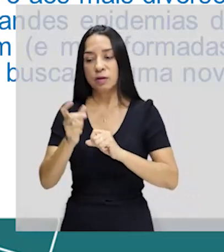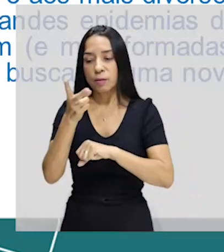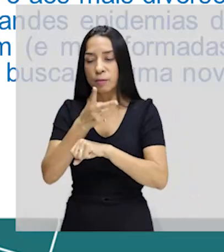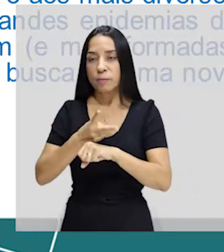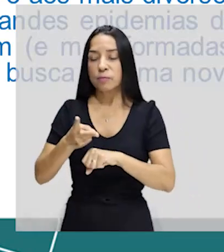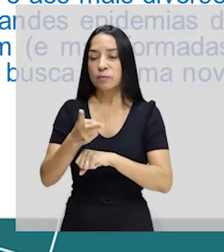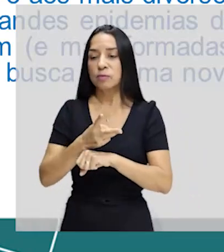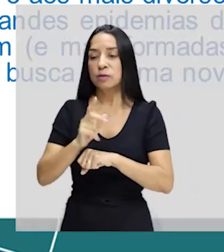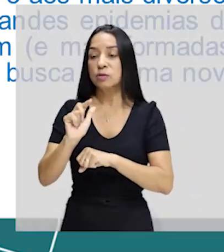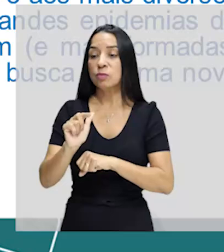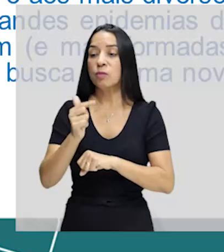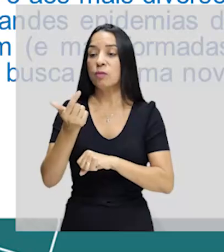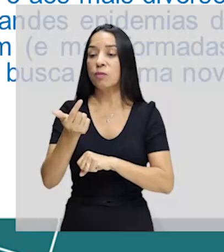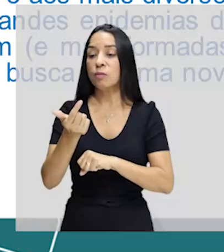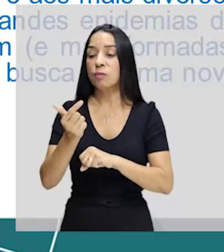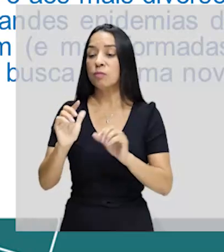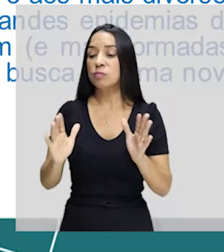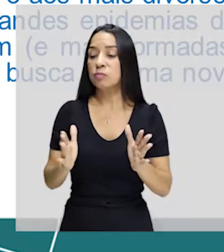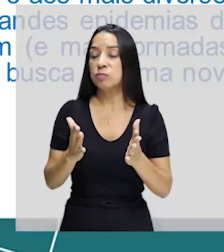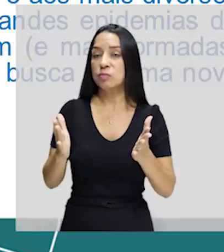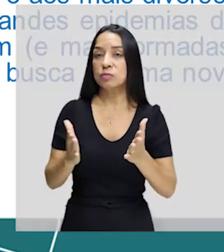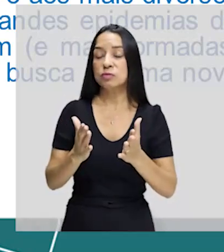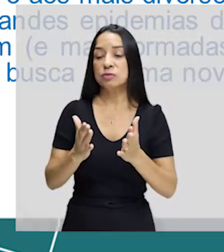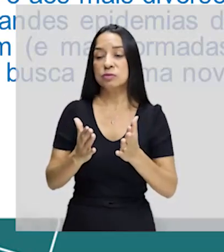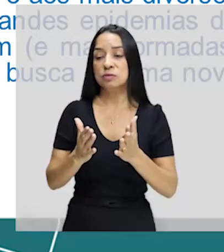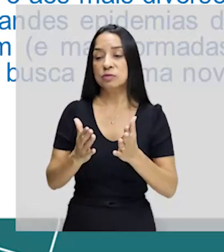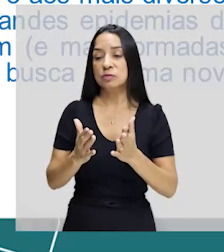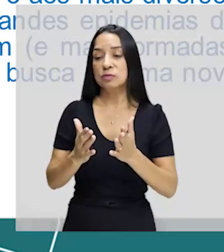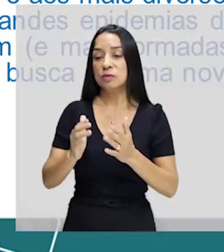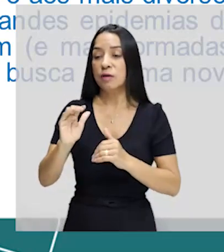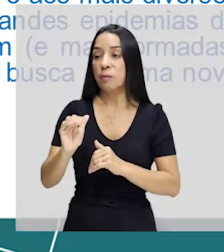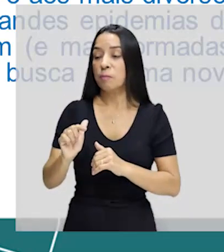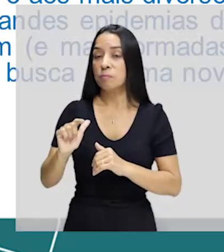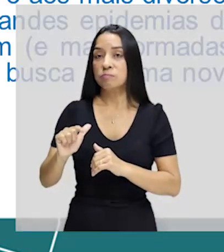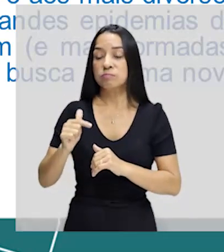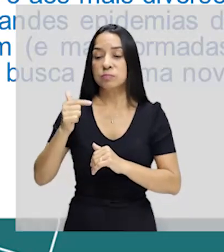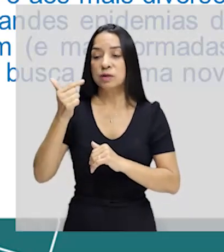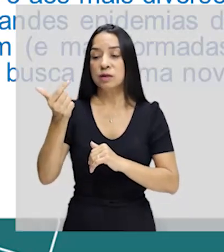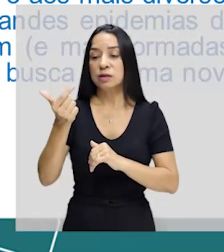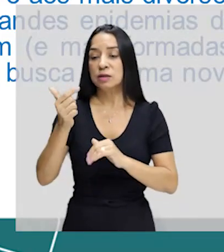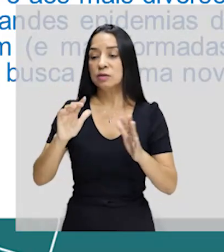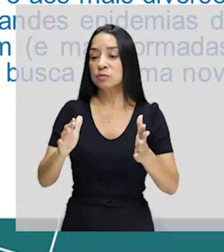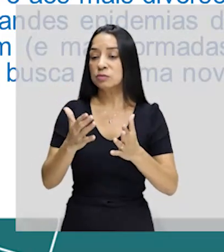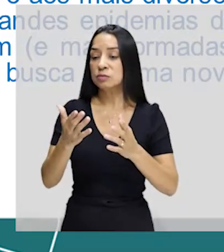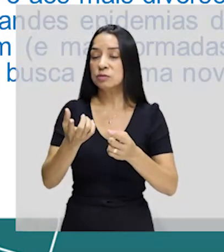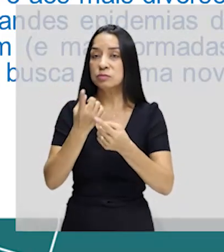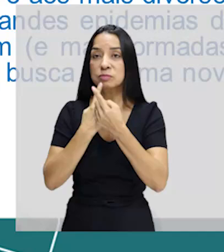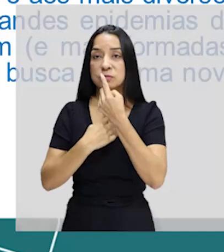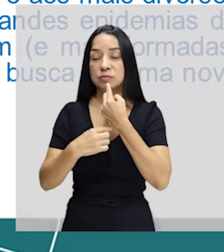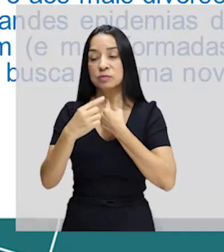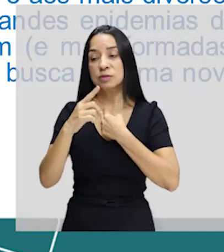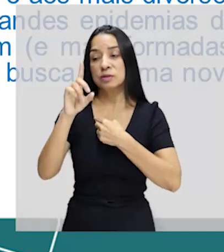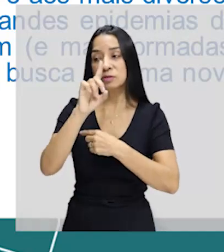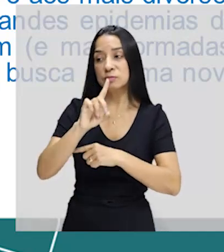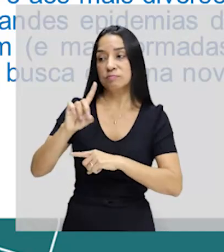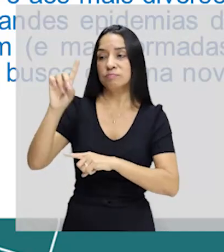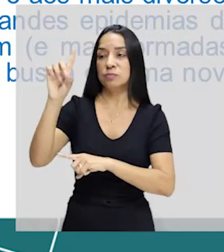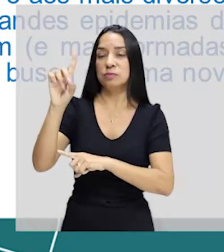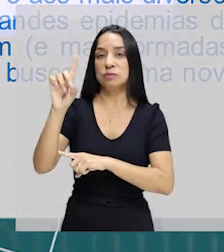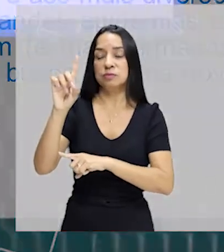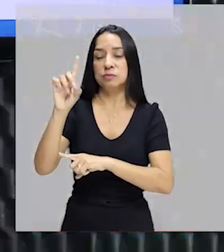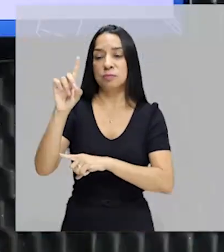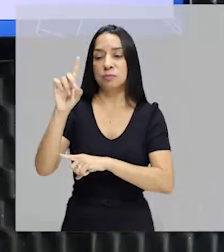buscando um outro motivo além do sustento ou da vontade de Deus para o trabalho.